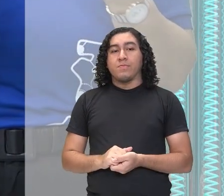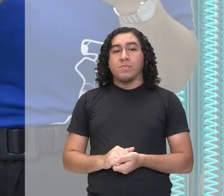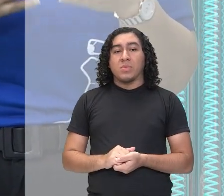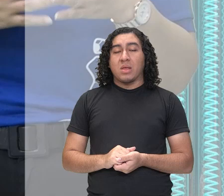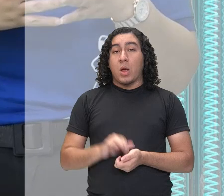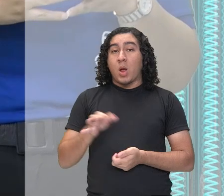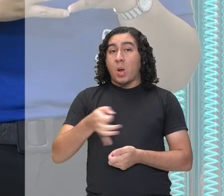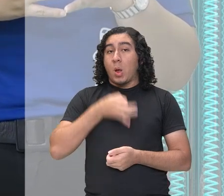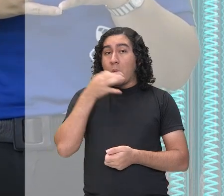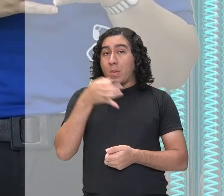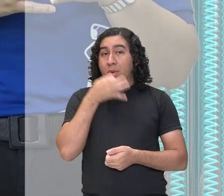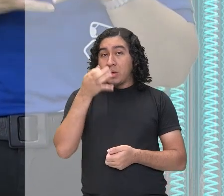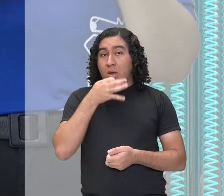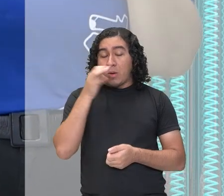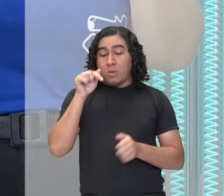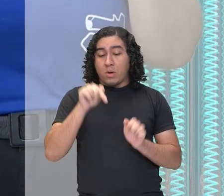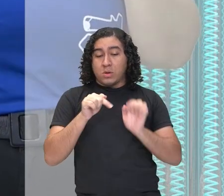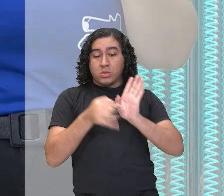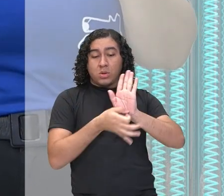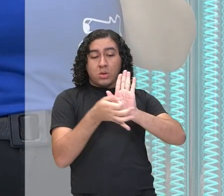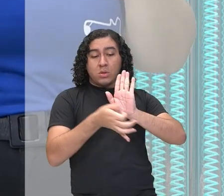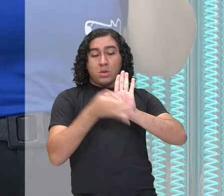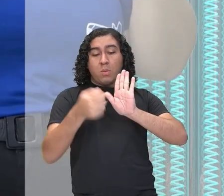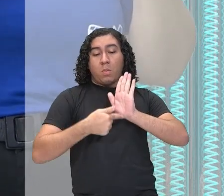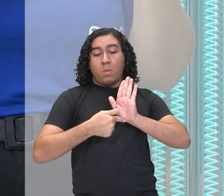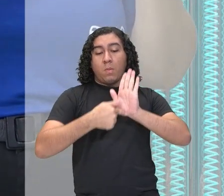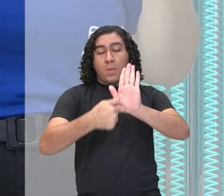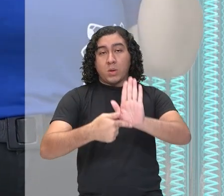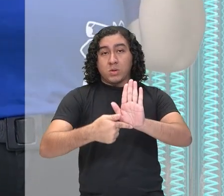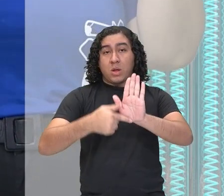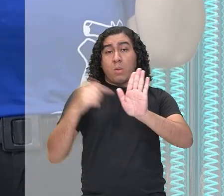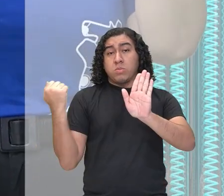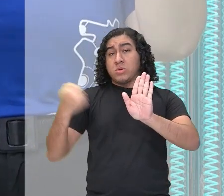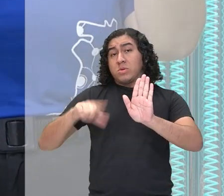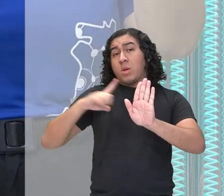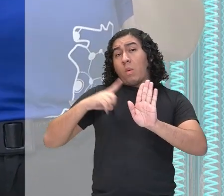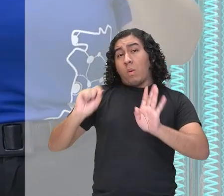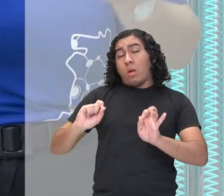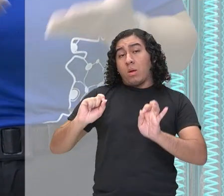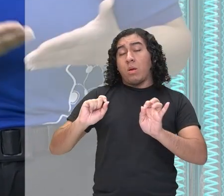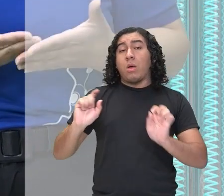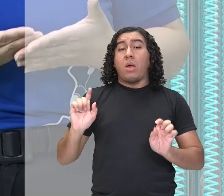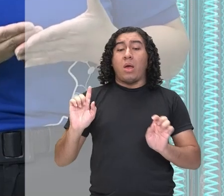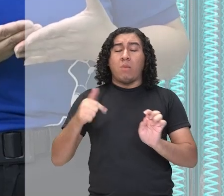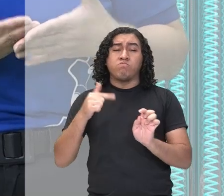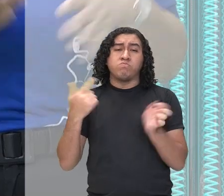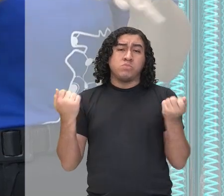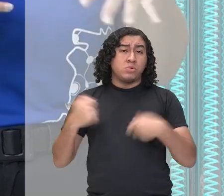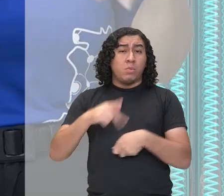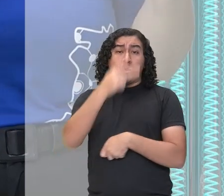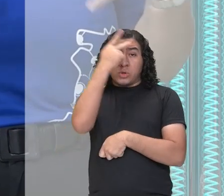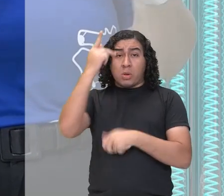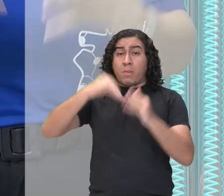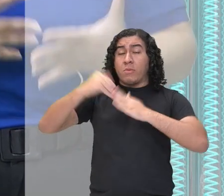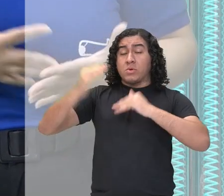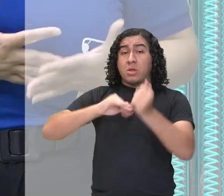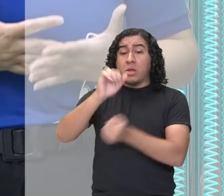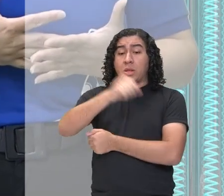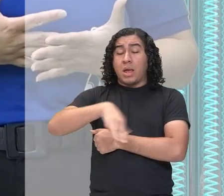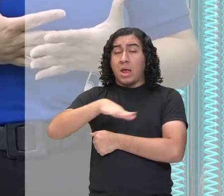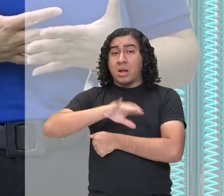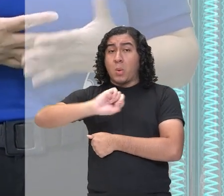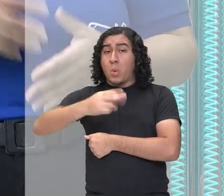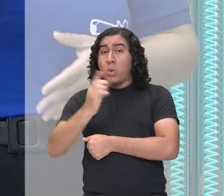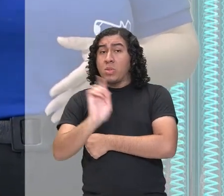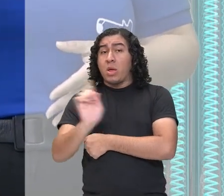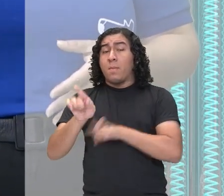é exposta pelo articulista, que pode ou não ser uma autoridade naquele assunto, mas ele quer ali expor a